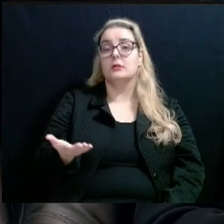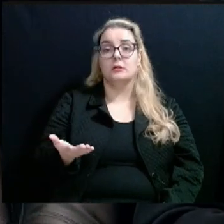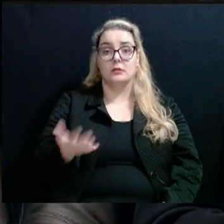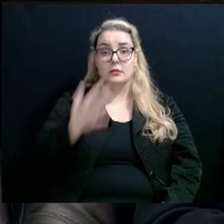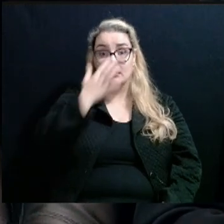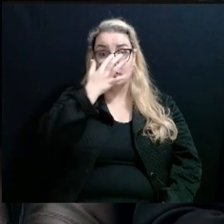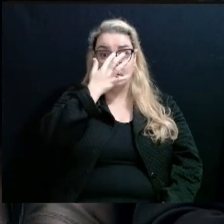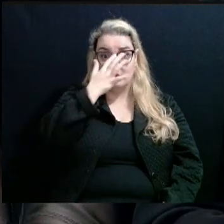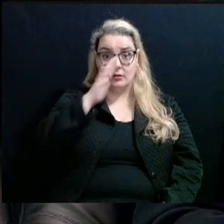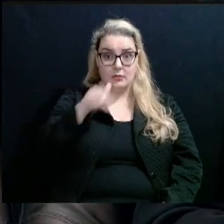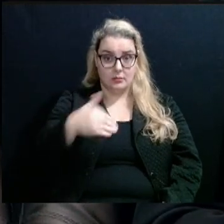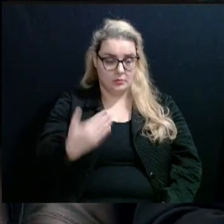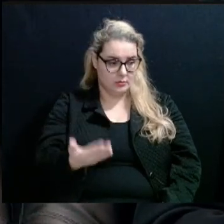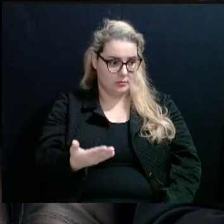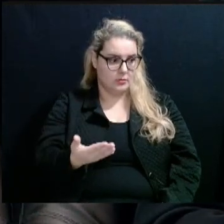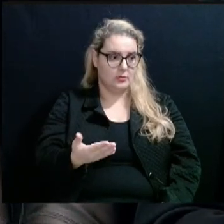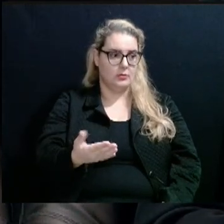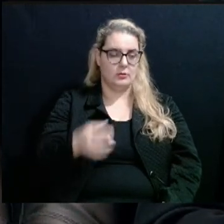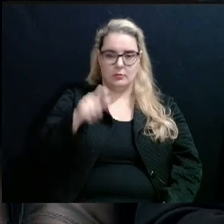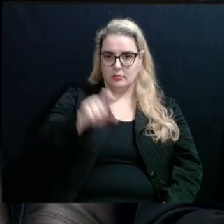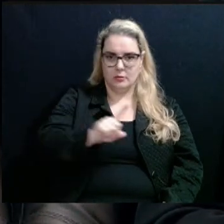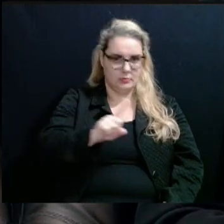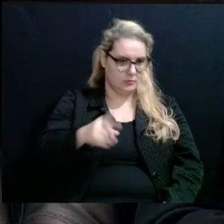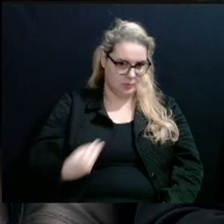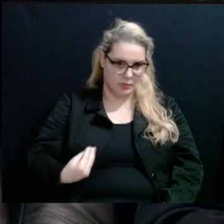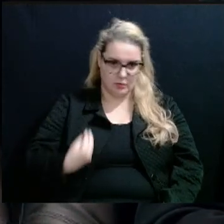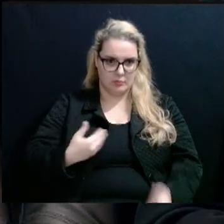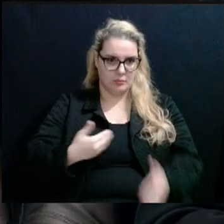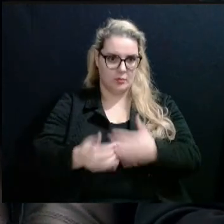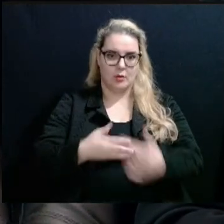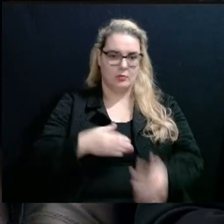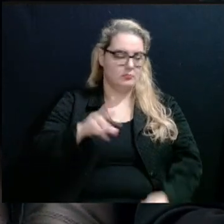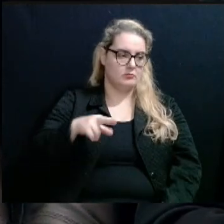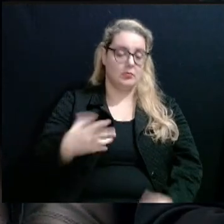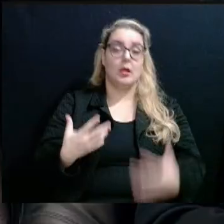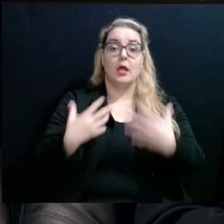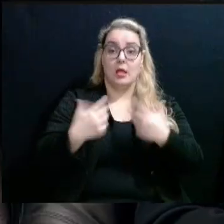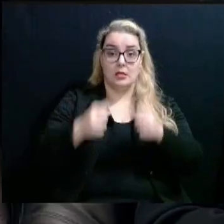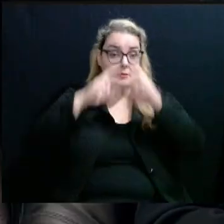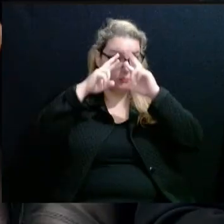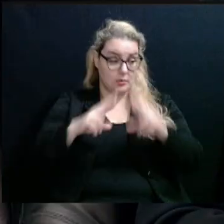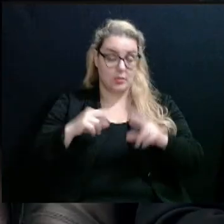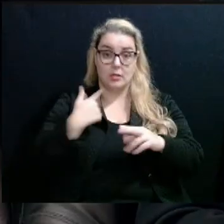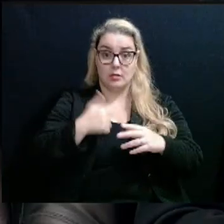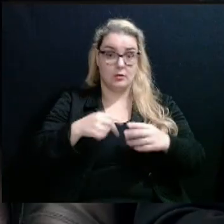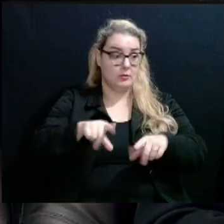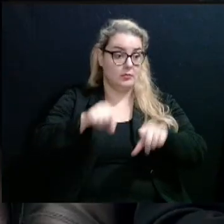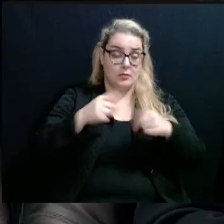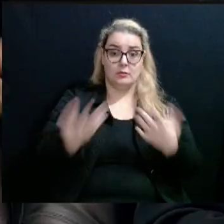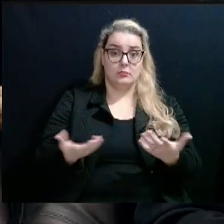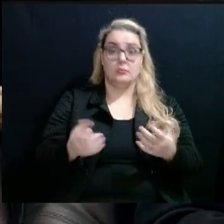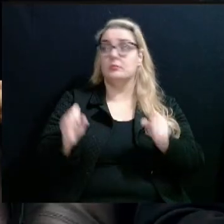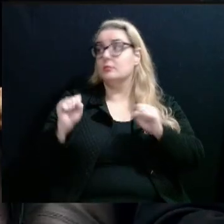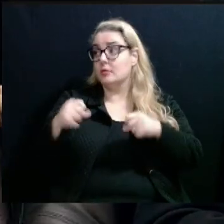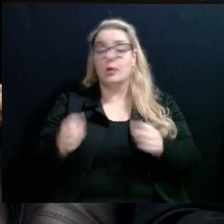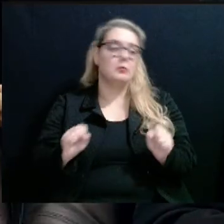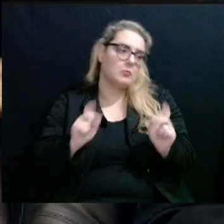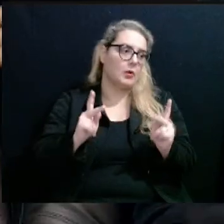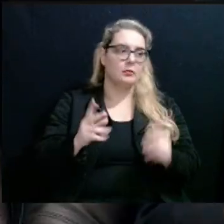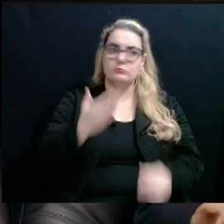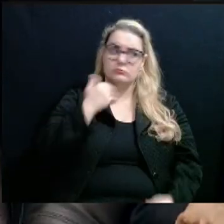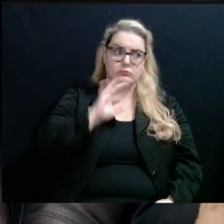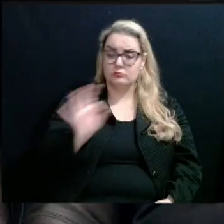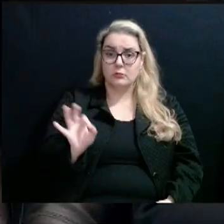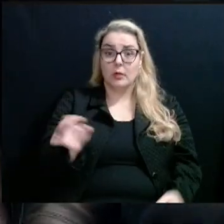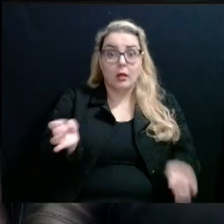não vive isso por qualquer motivo, aceita e respeita as nossas escolhas, ele não come. Ah, tudo bem, ele não come. Gente, acabou. E tá